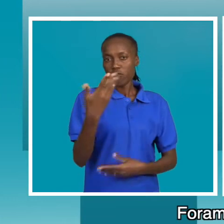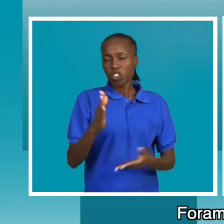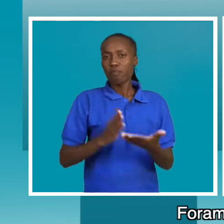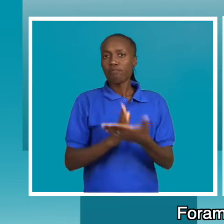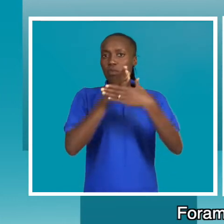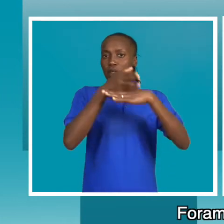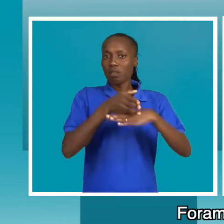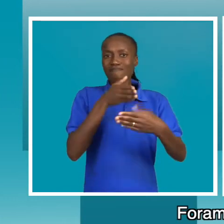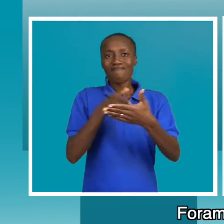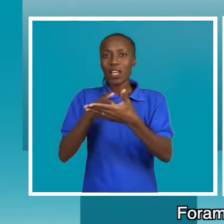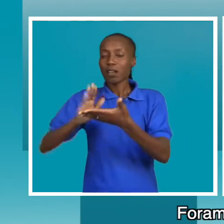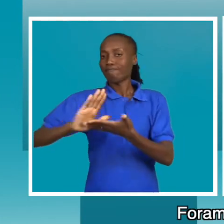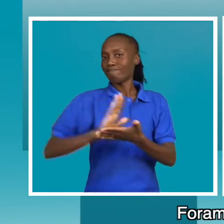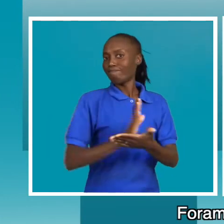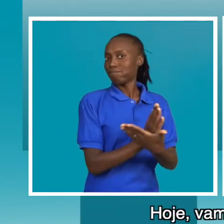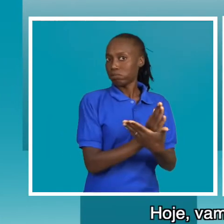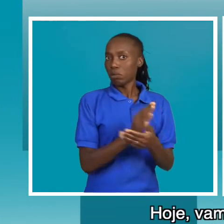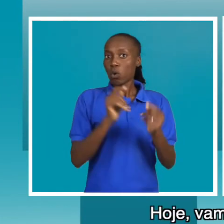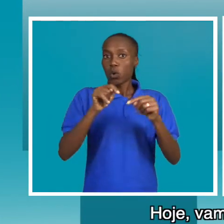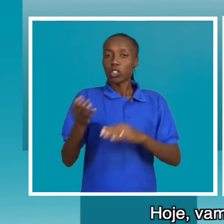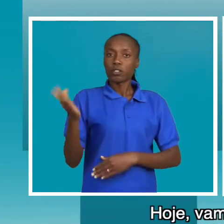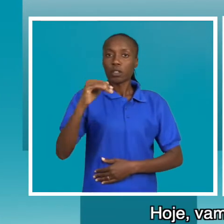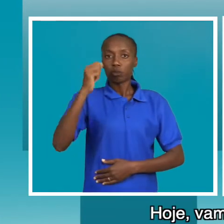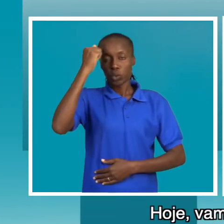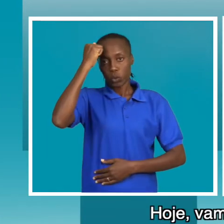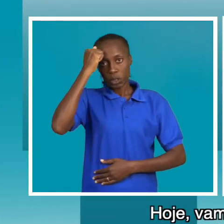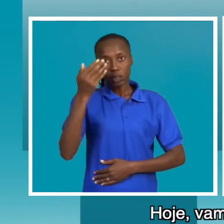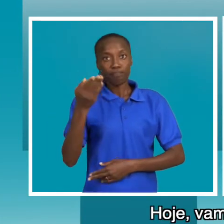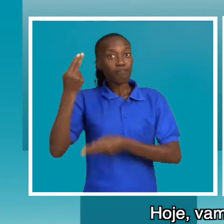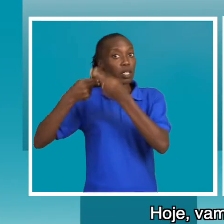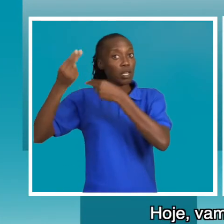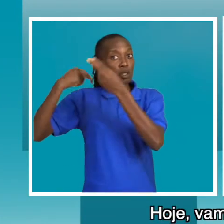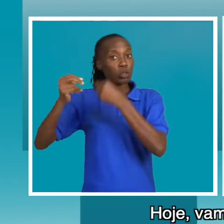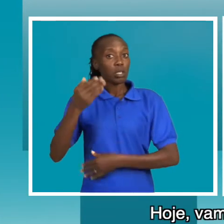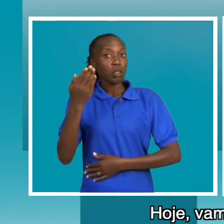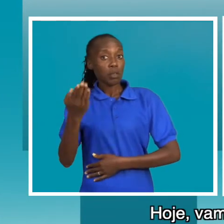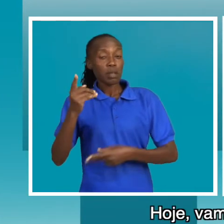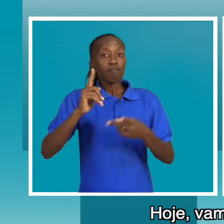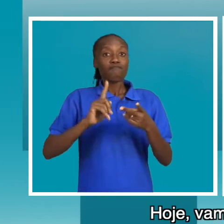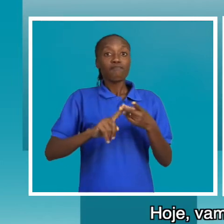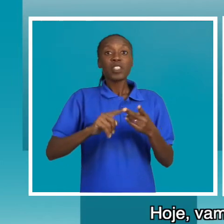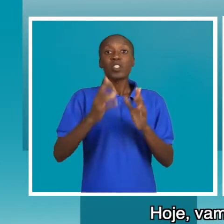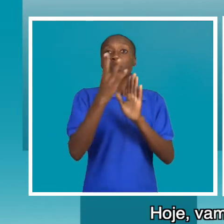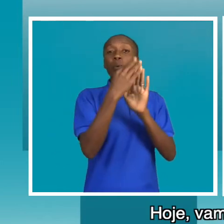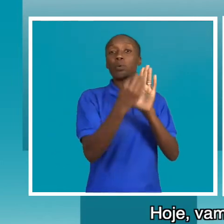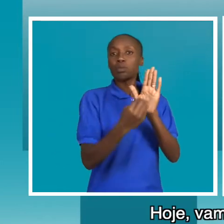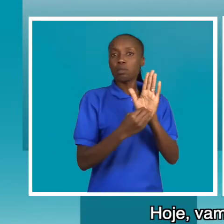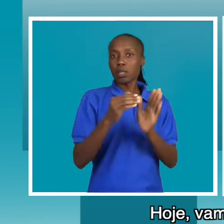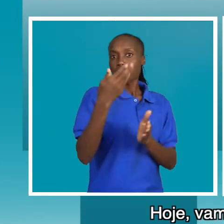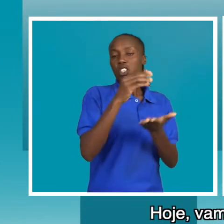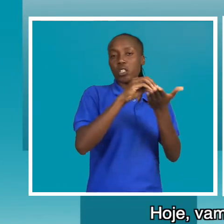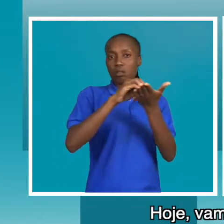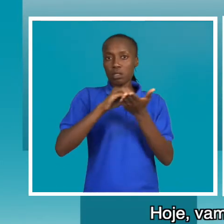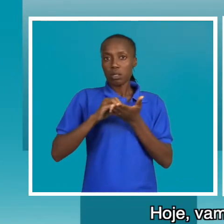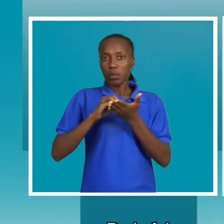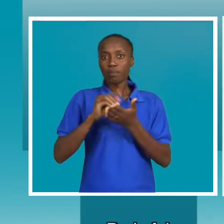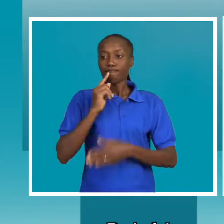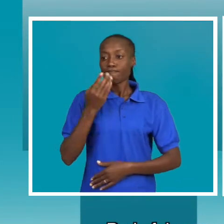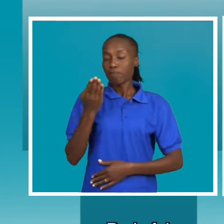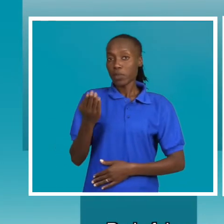Foram ultrapassadas barreiras. Hoje, vamos conhecer a história deste e os ganhos da acessibilidade.